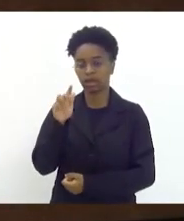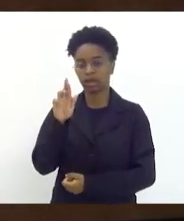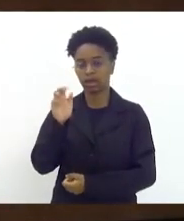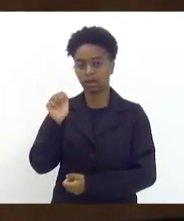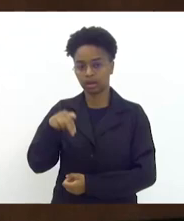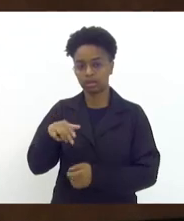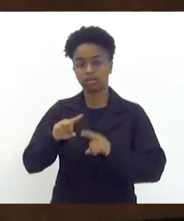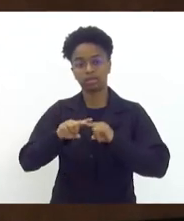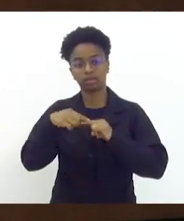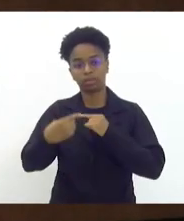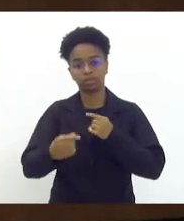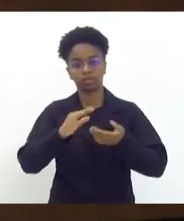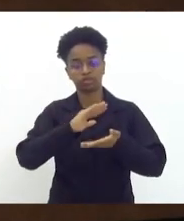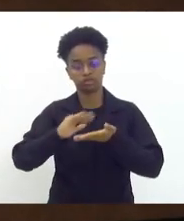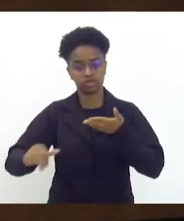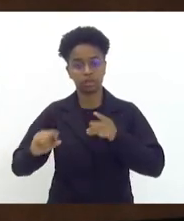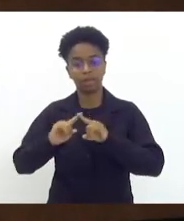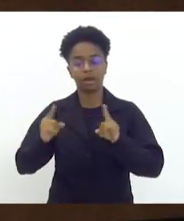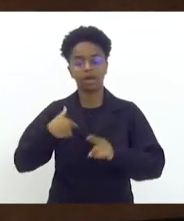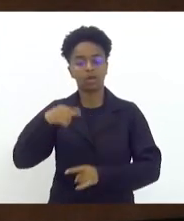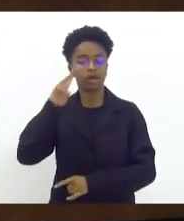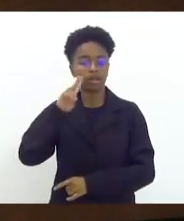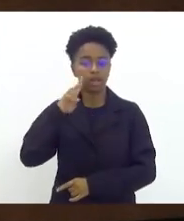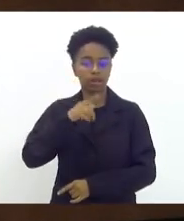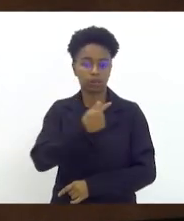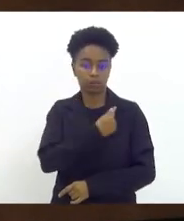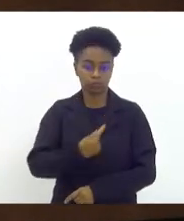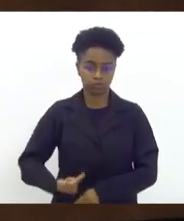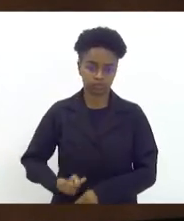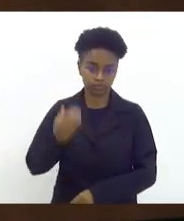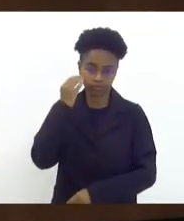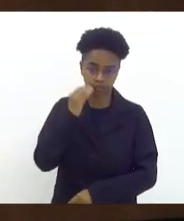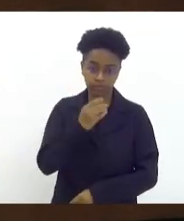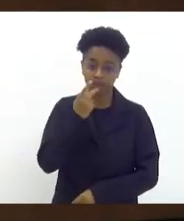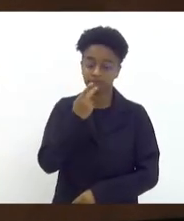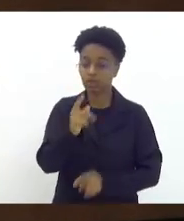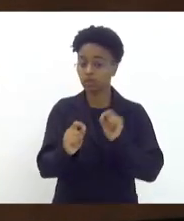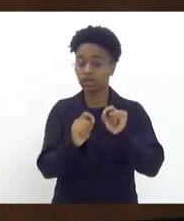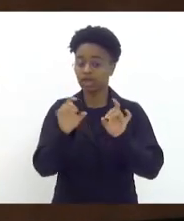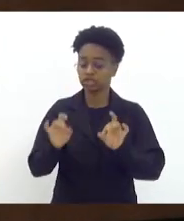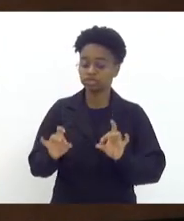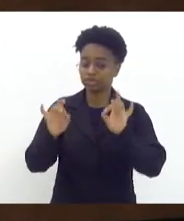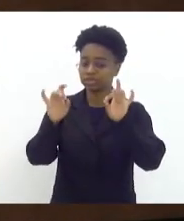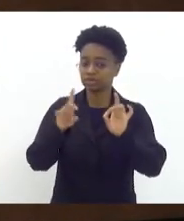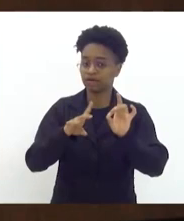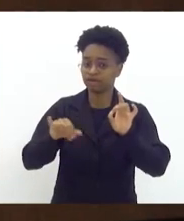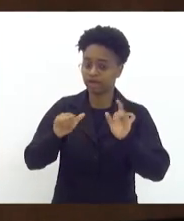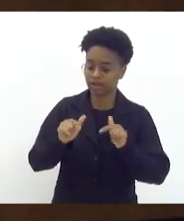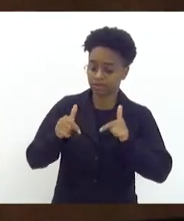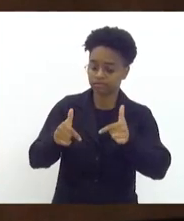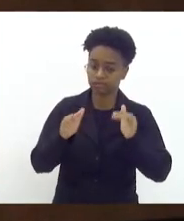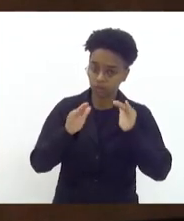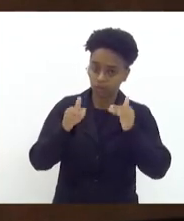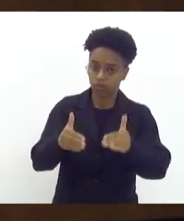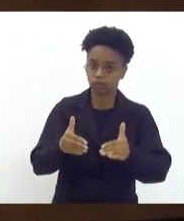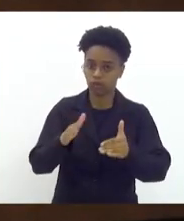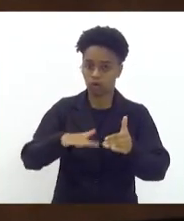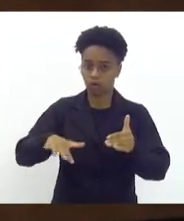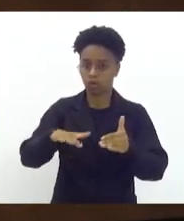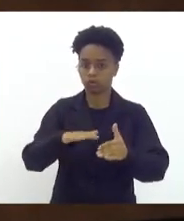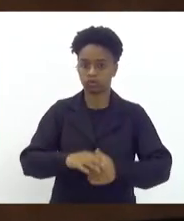mas eu me lembro quando o governador Cláudio Castro falou que seria de uma forma especial que ele iria olhar esse